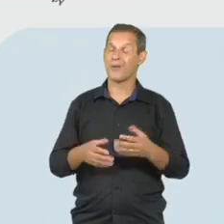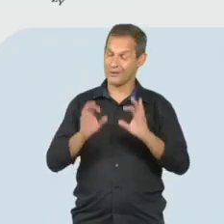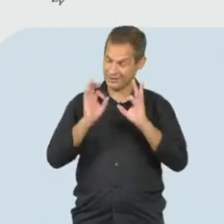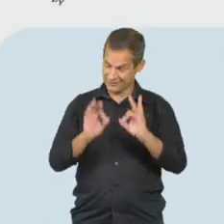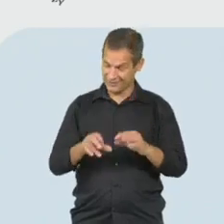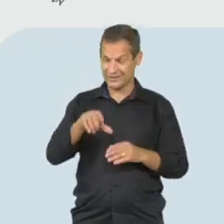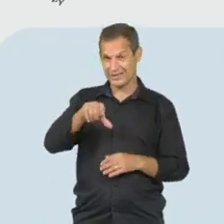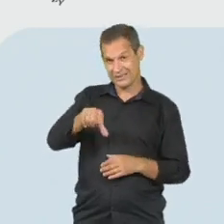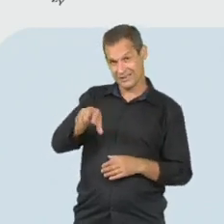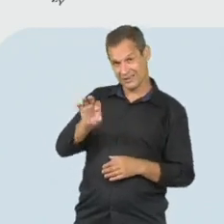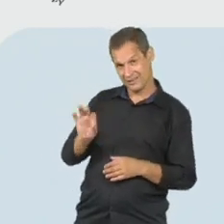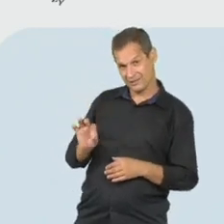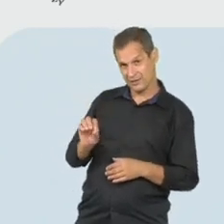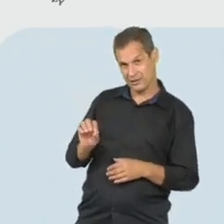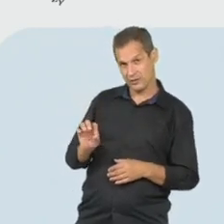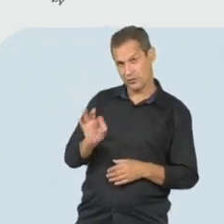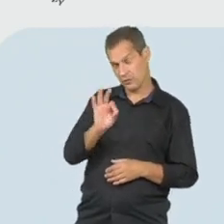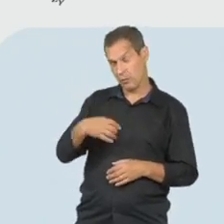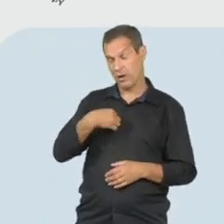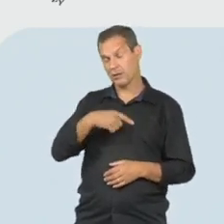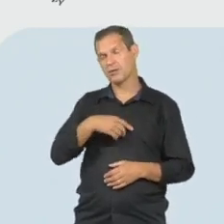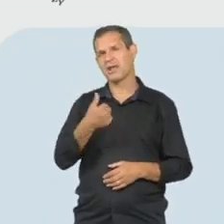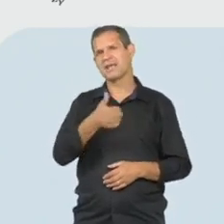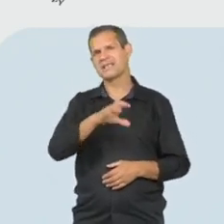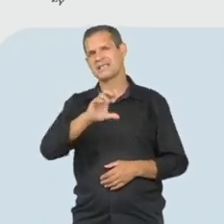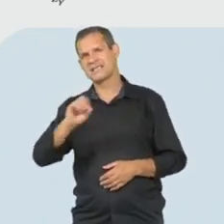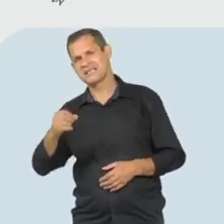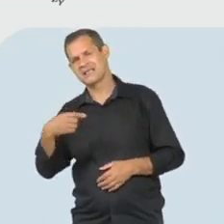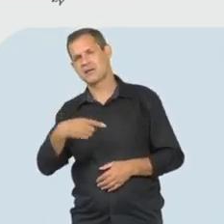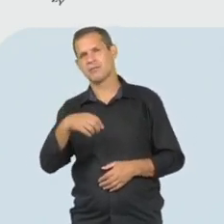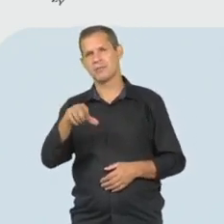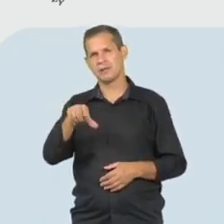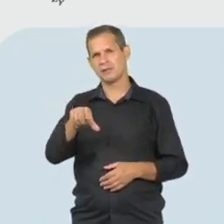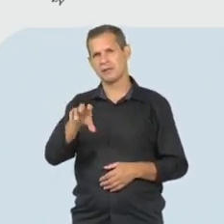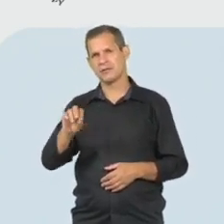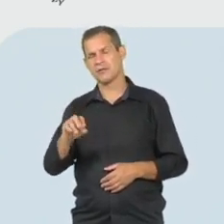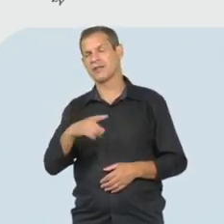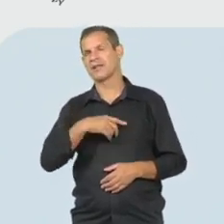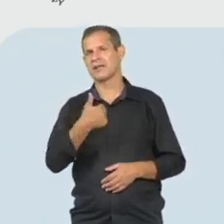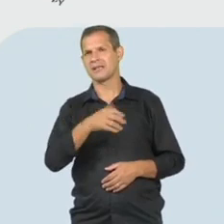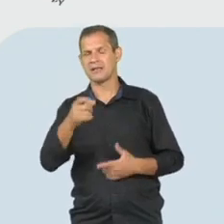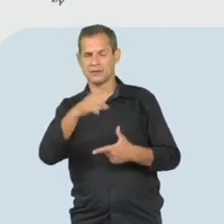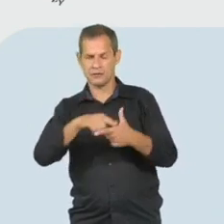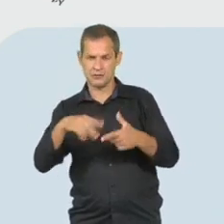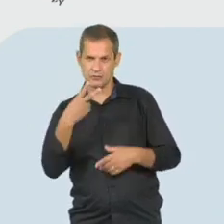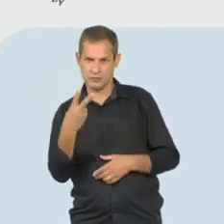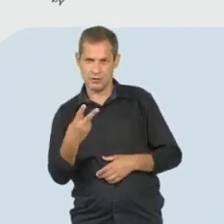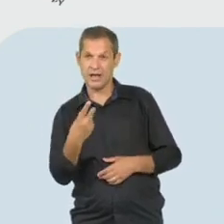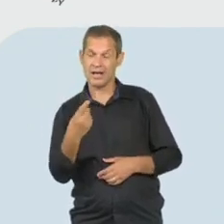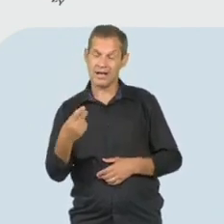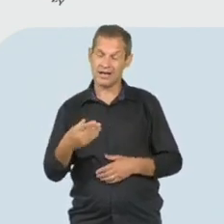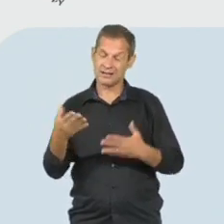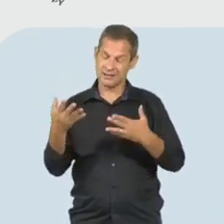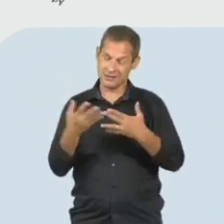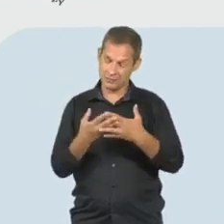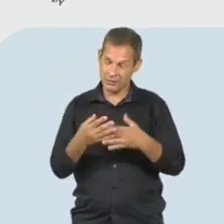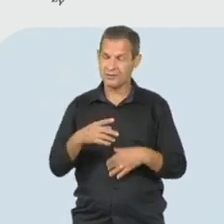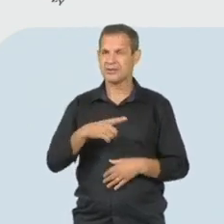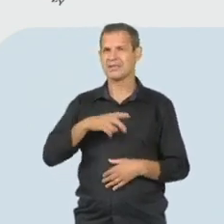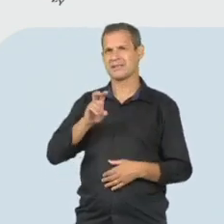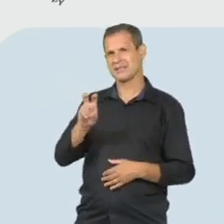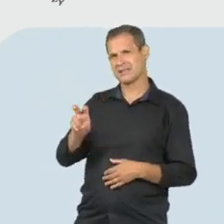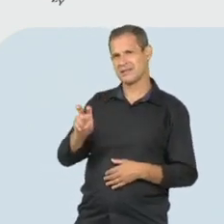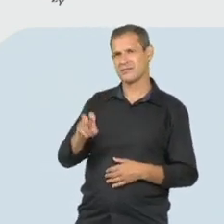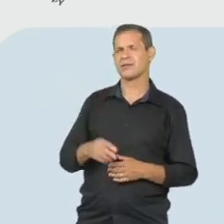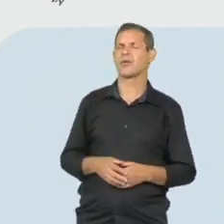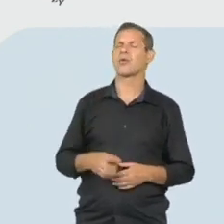agora é 90. Então, se eu pegar 100 menos 90 vai dar 10, divido por 2. Cada espaço aqui tem 5. Então, o